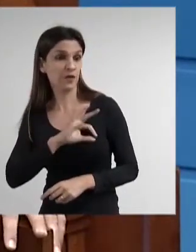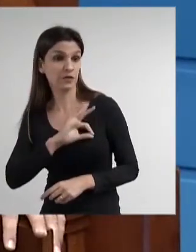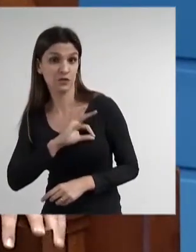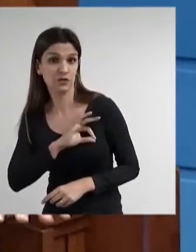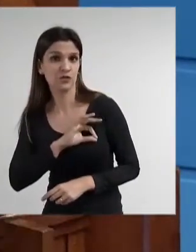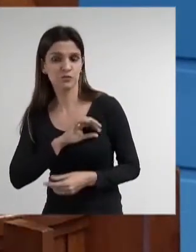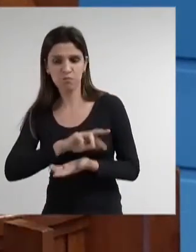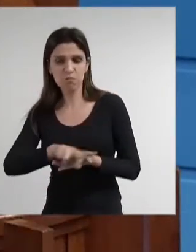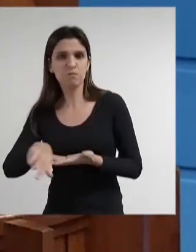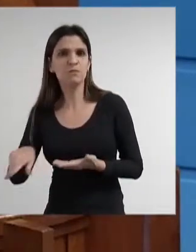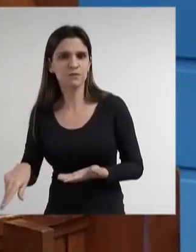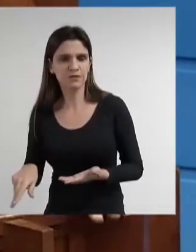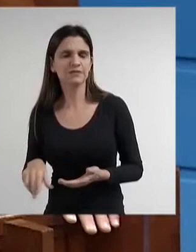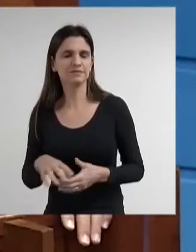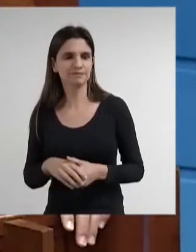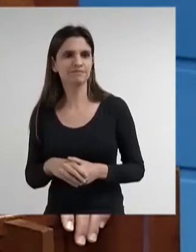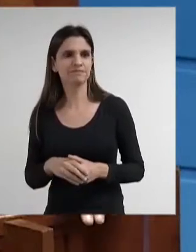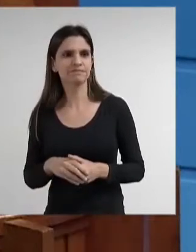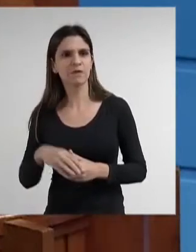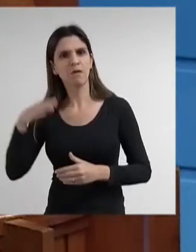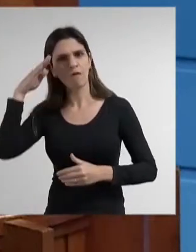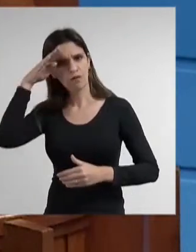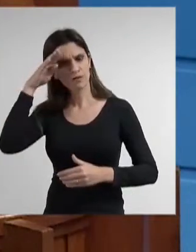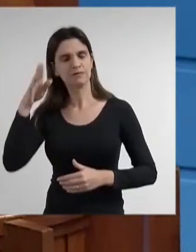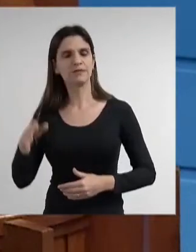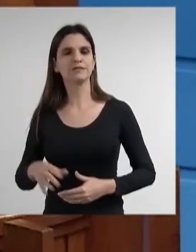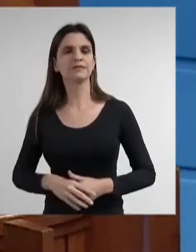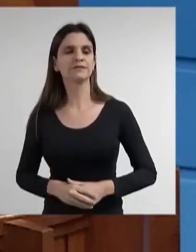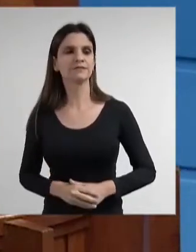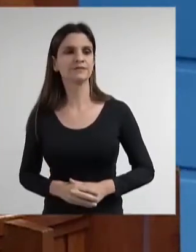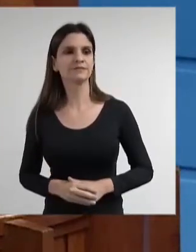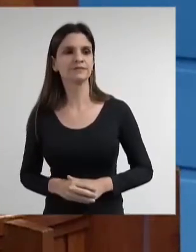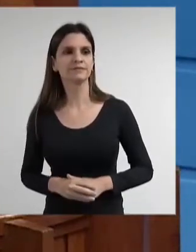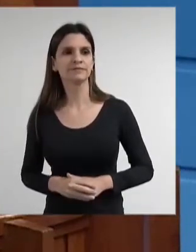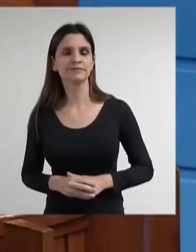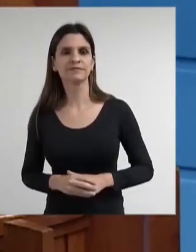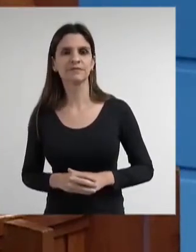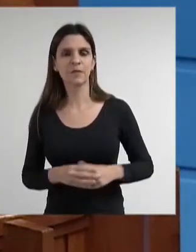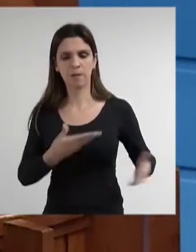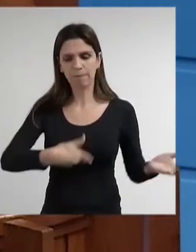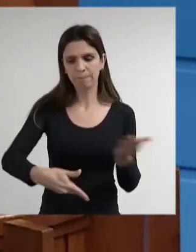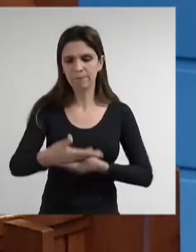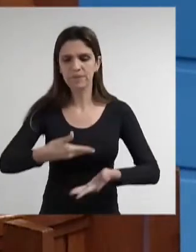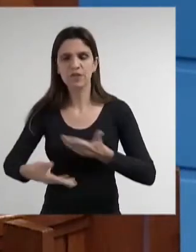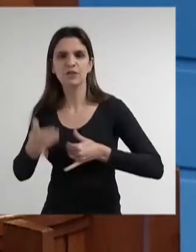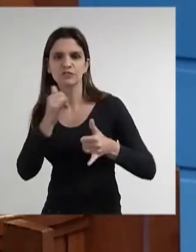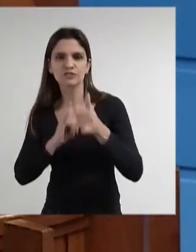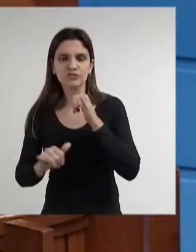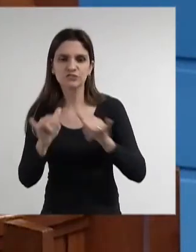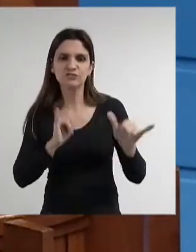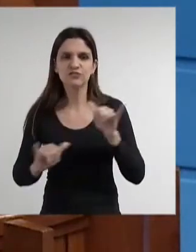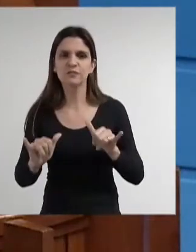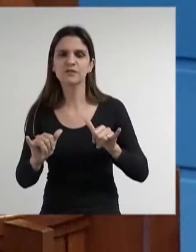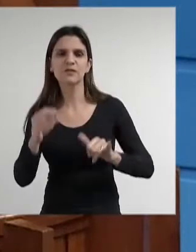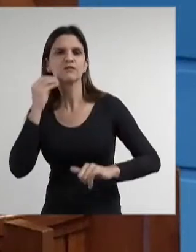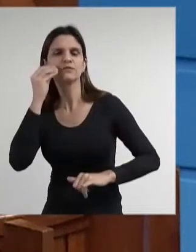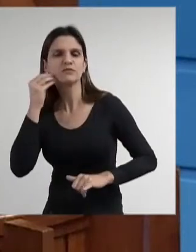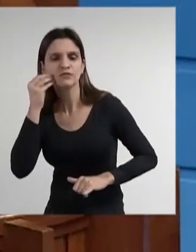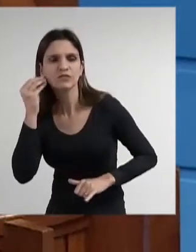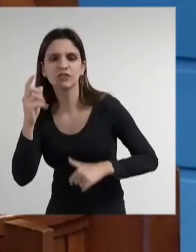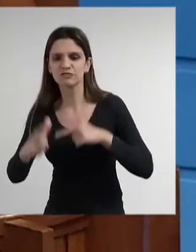municipais. O que isso traz de bom para o nosso Estado? Não é só a troca de informações, a troca de